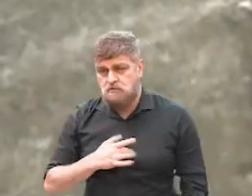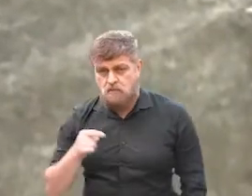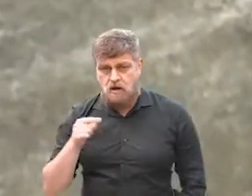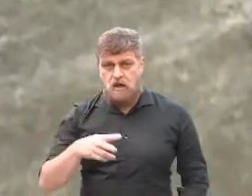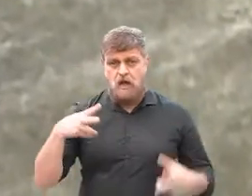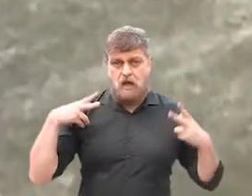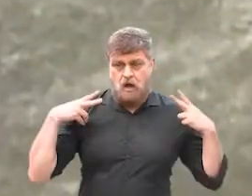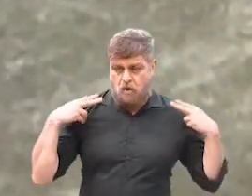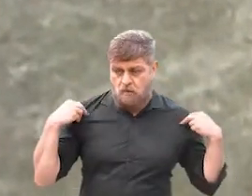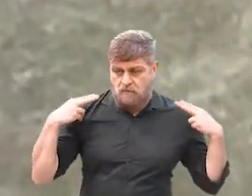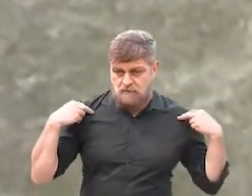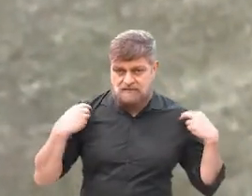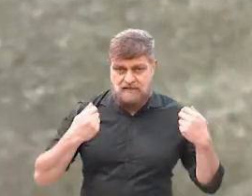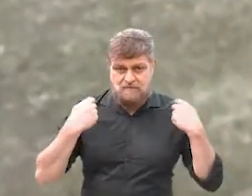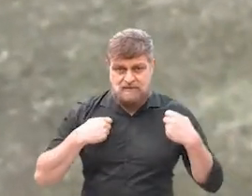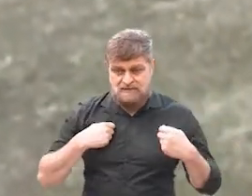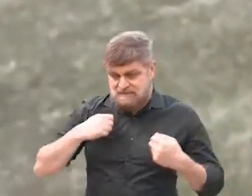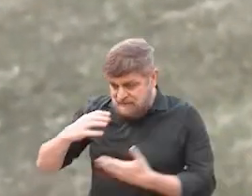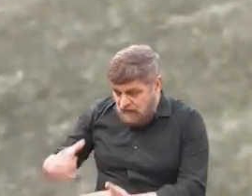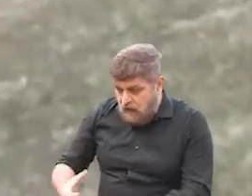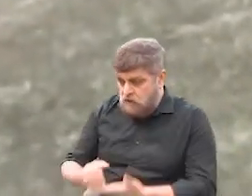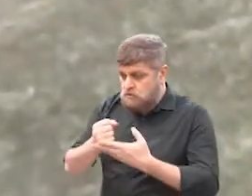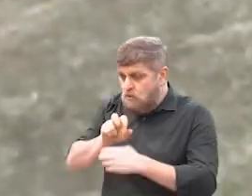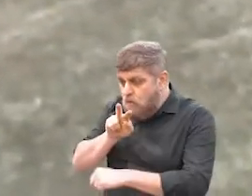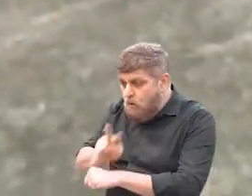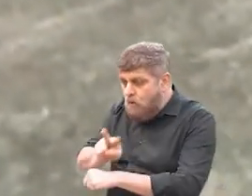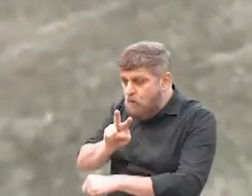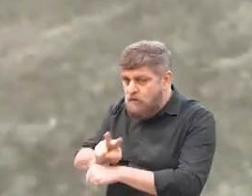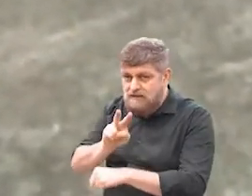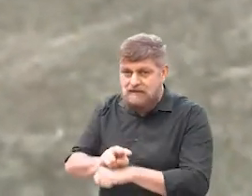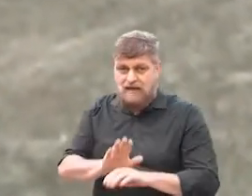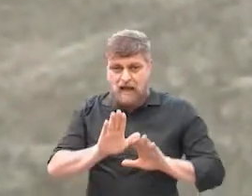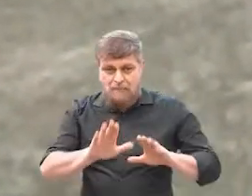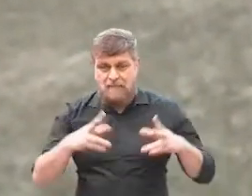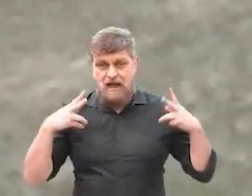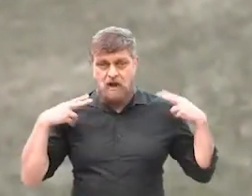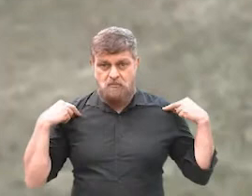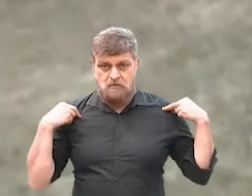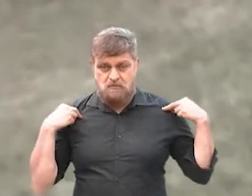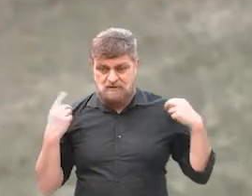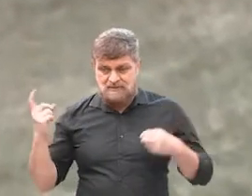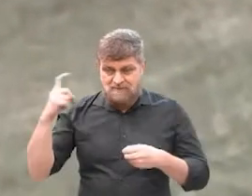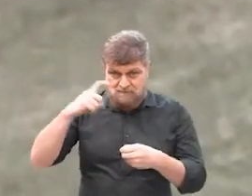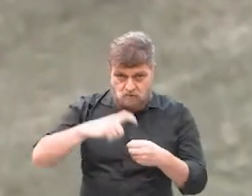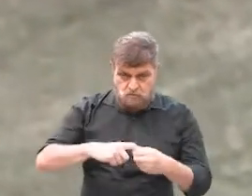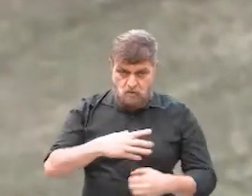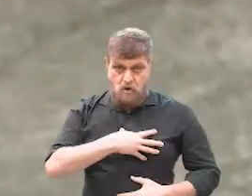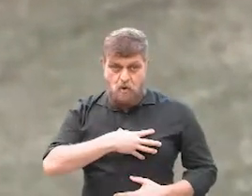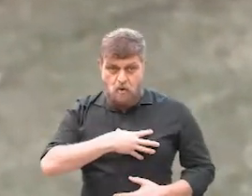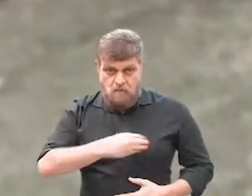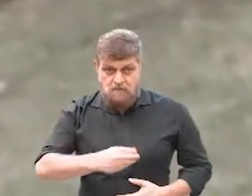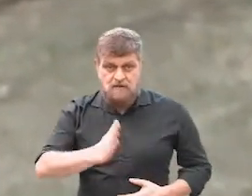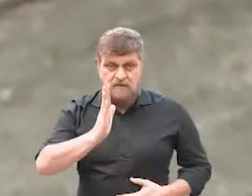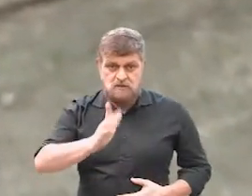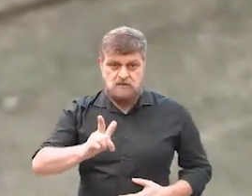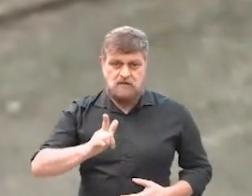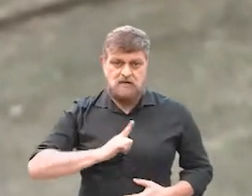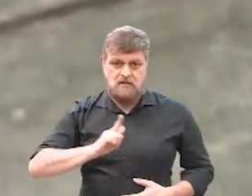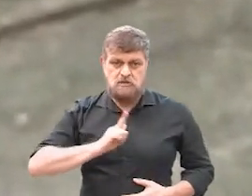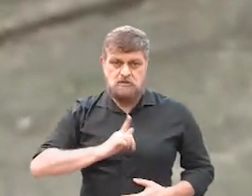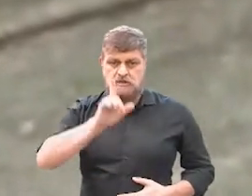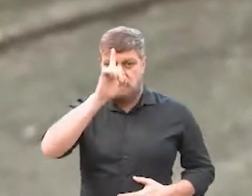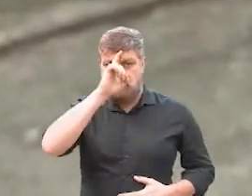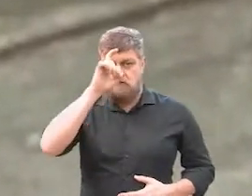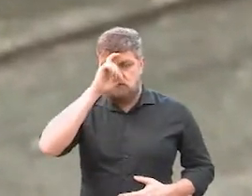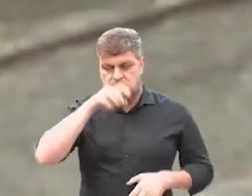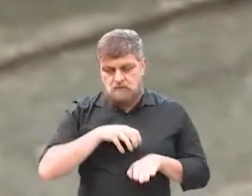e ressaltou que os motoristas são orientados a prestar socorro nestes casos. Mas quando o motorista voltou, o filho da dona Maria Helena já